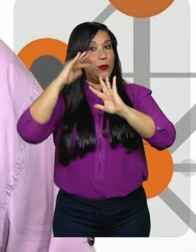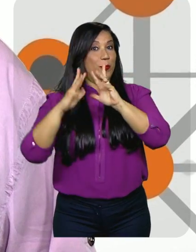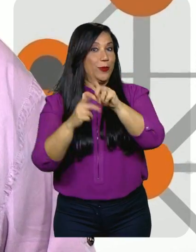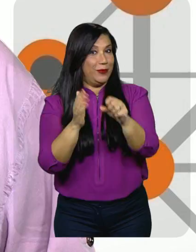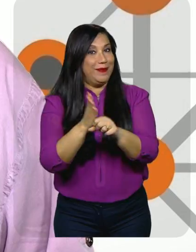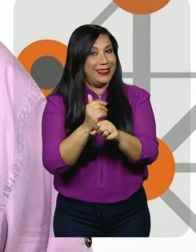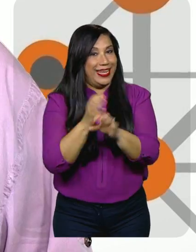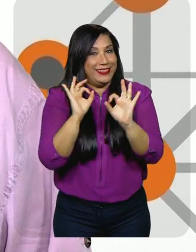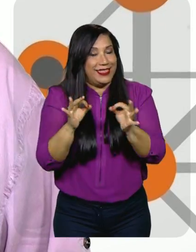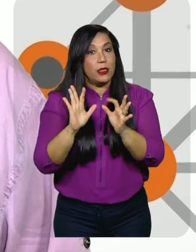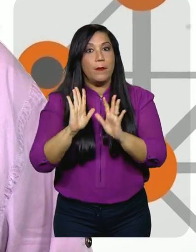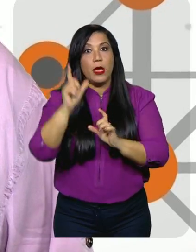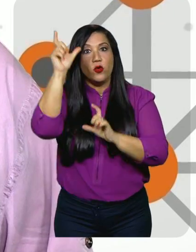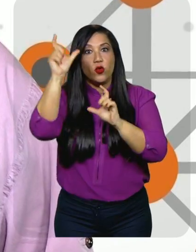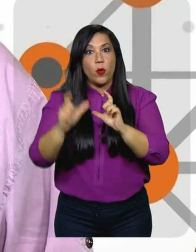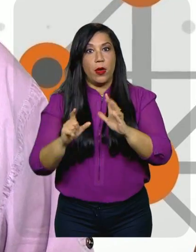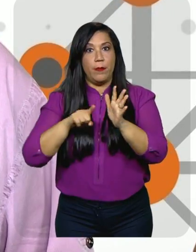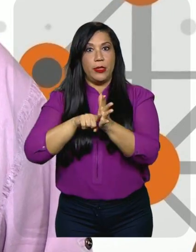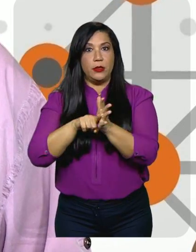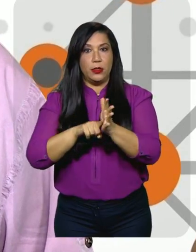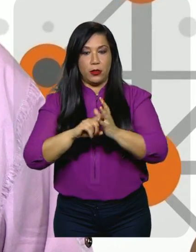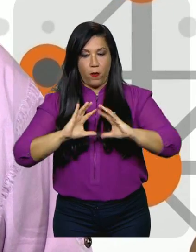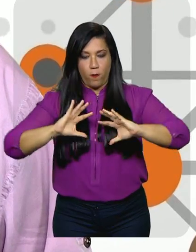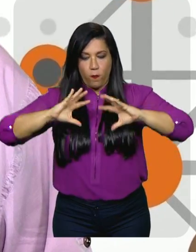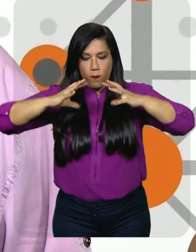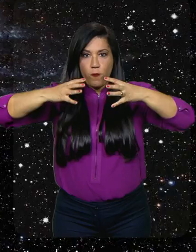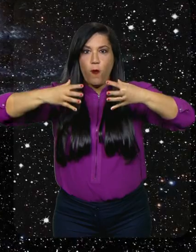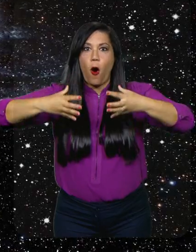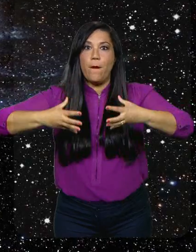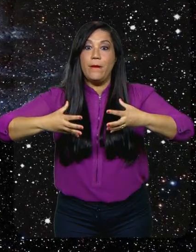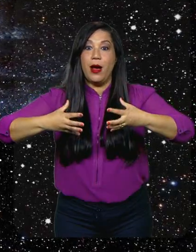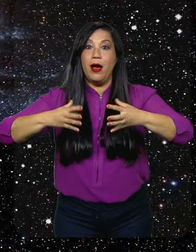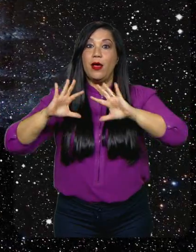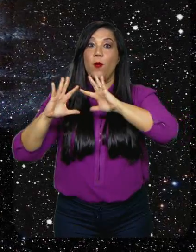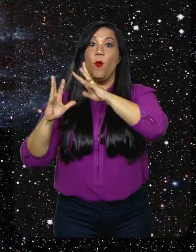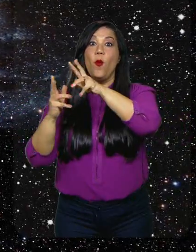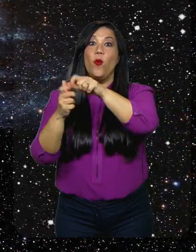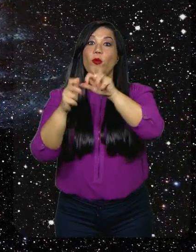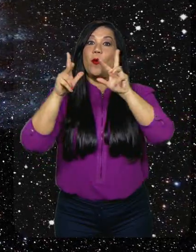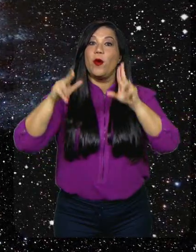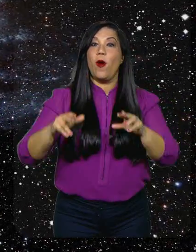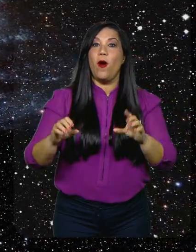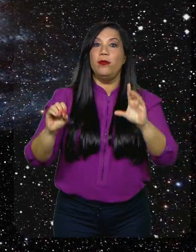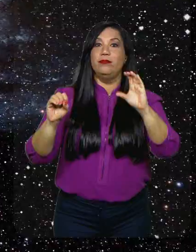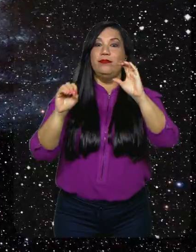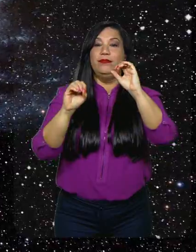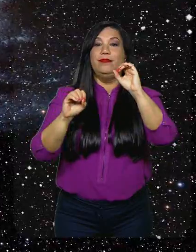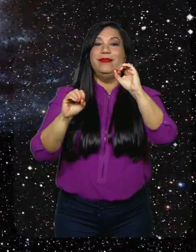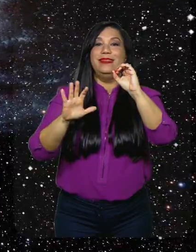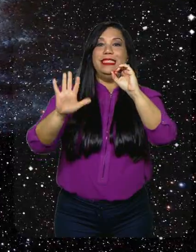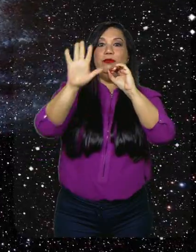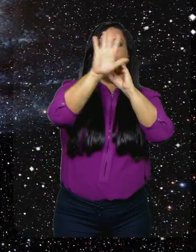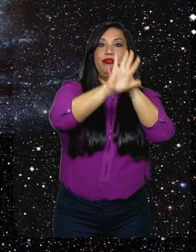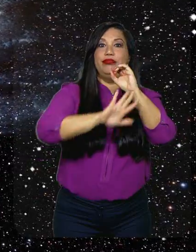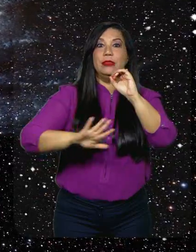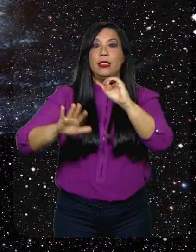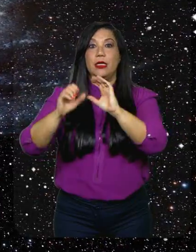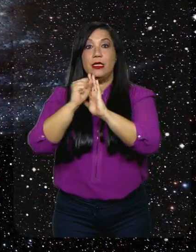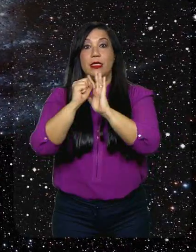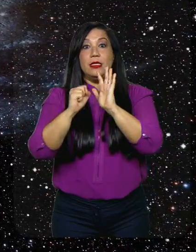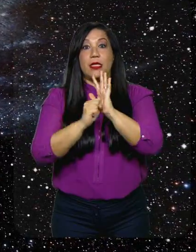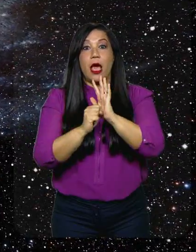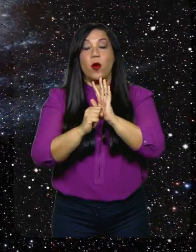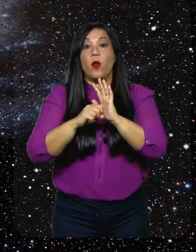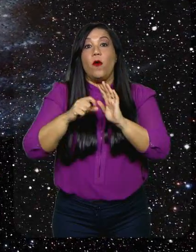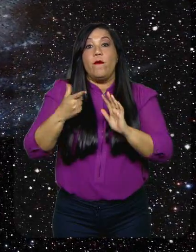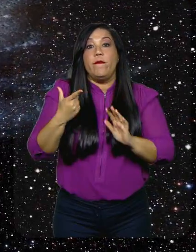estão enxergando sua forma na nossa galáxia. Um dos grandes desafios para os astrônomos do século XX foi chegar